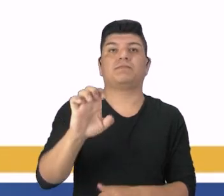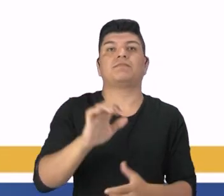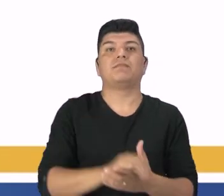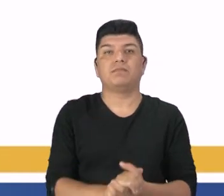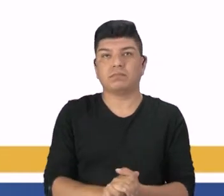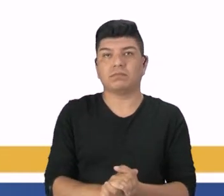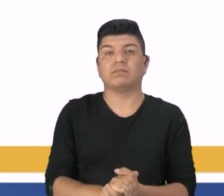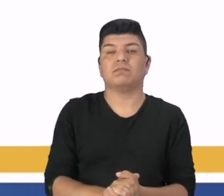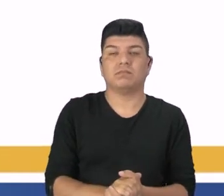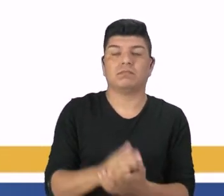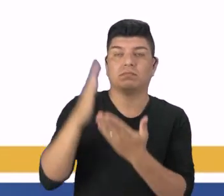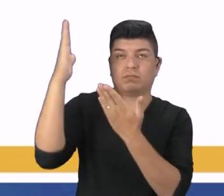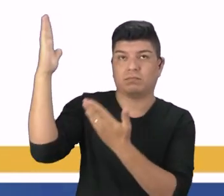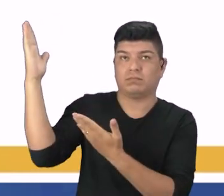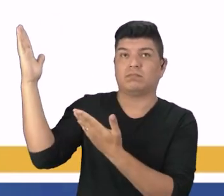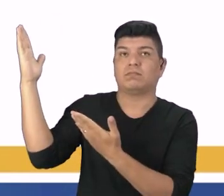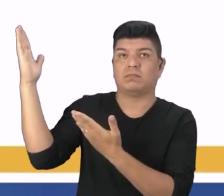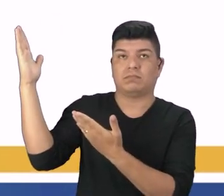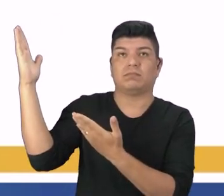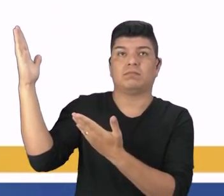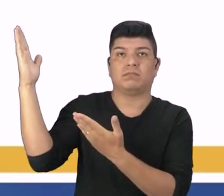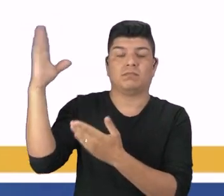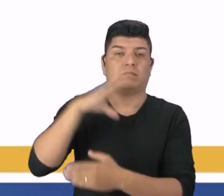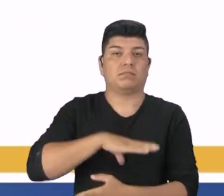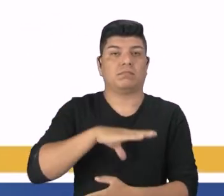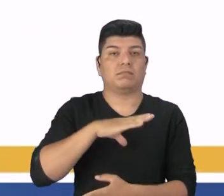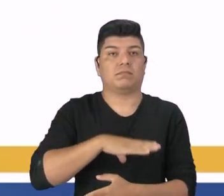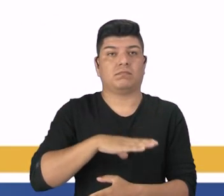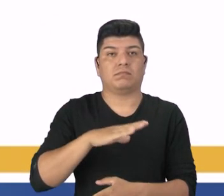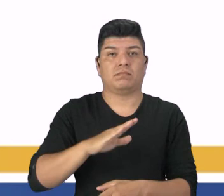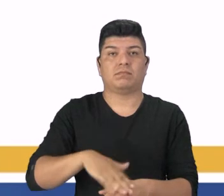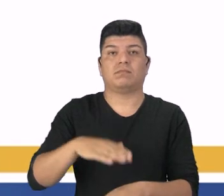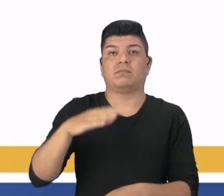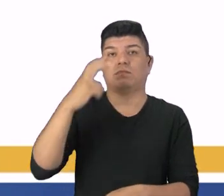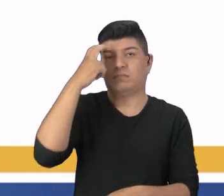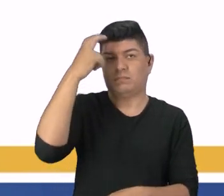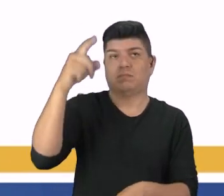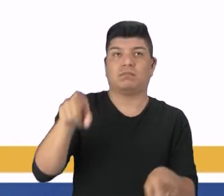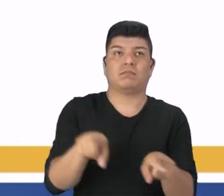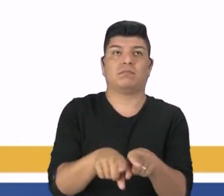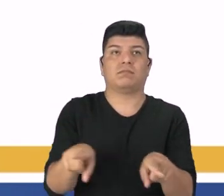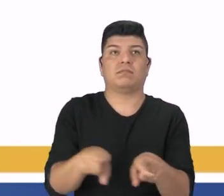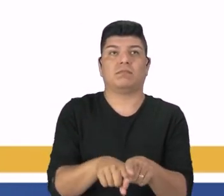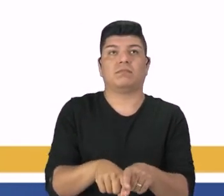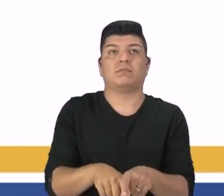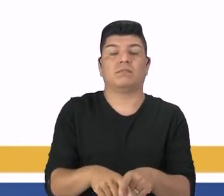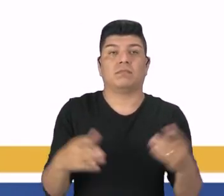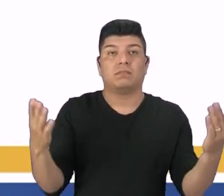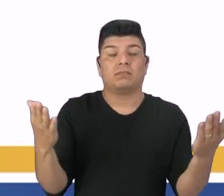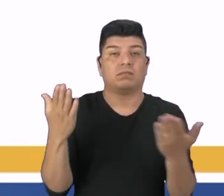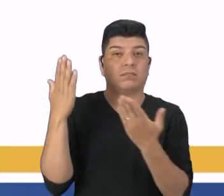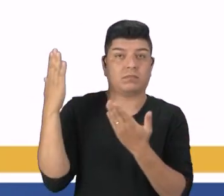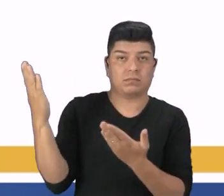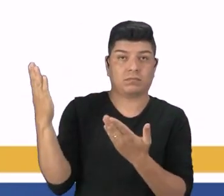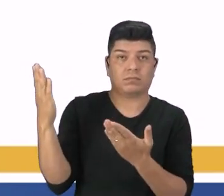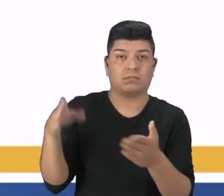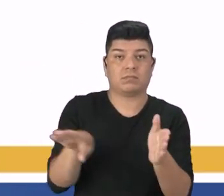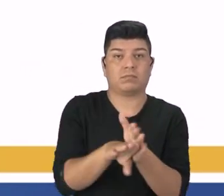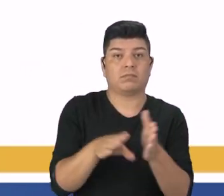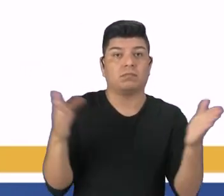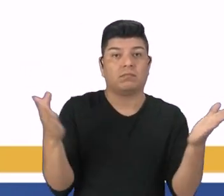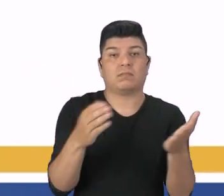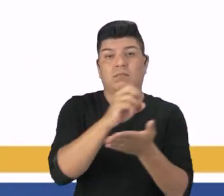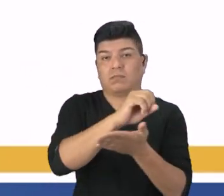151. São as cidades Smart Cities faladas, né? Então, com isso, a gente chega no